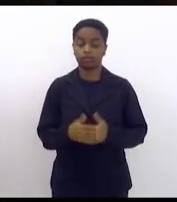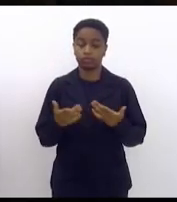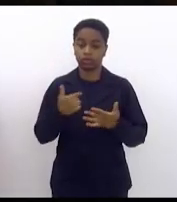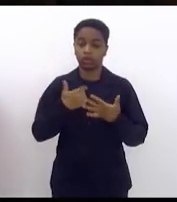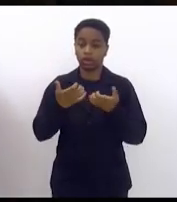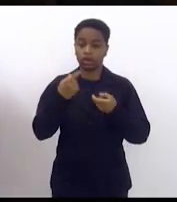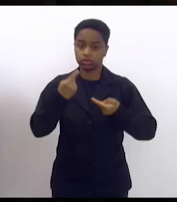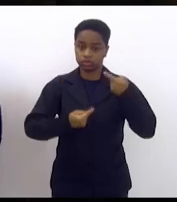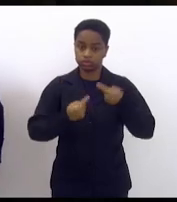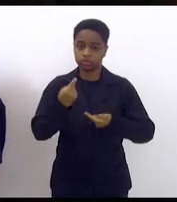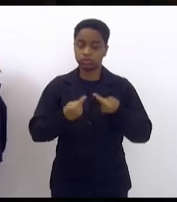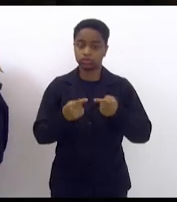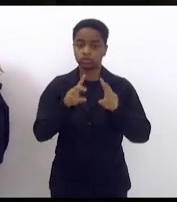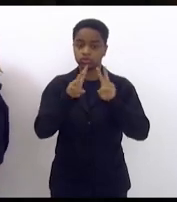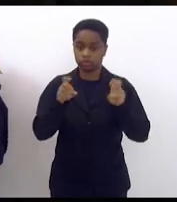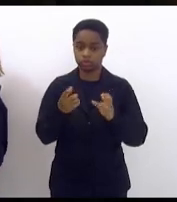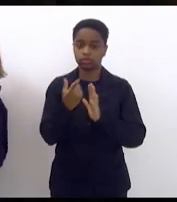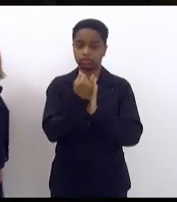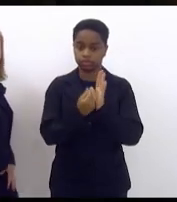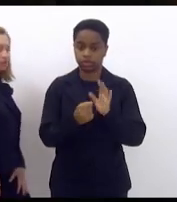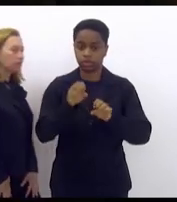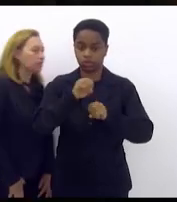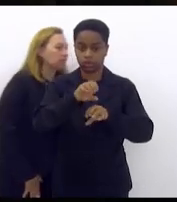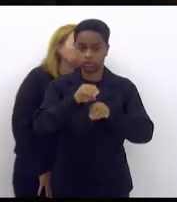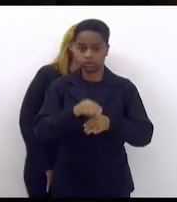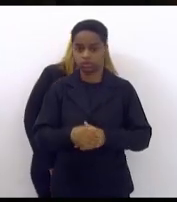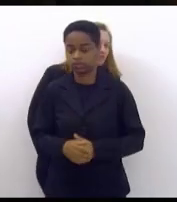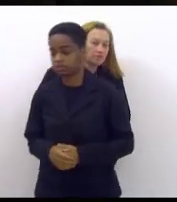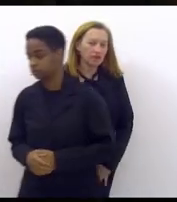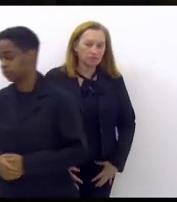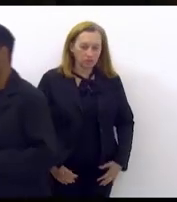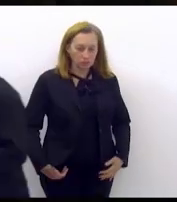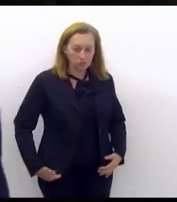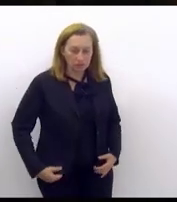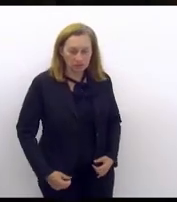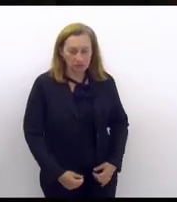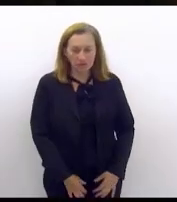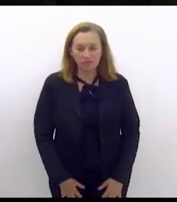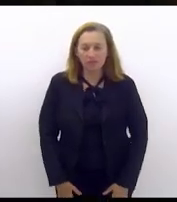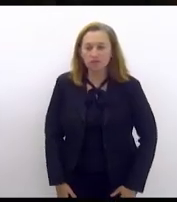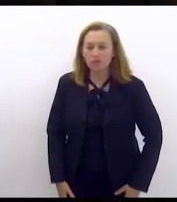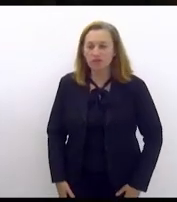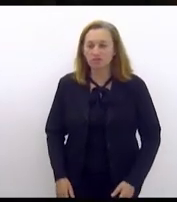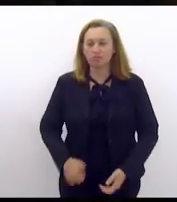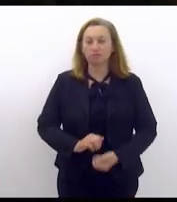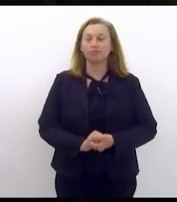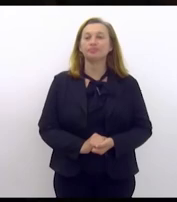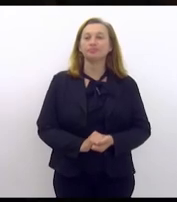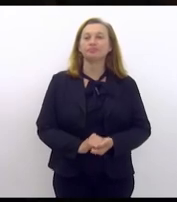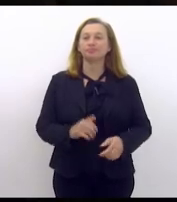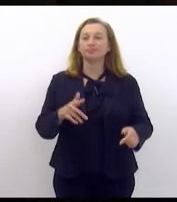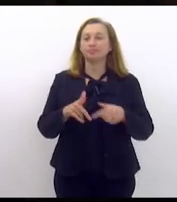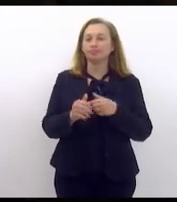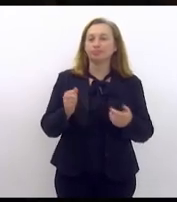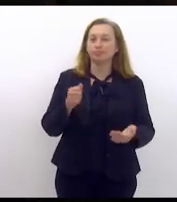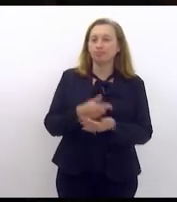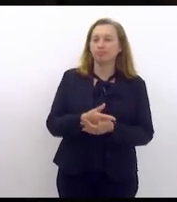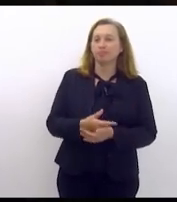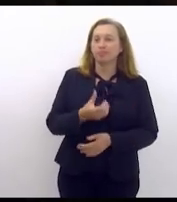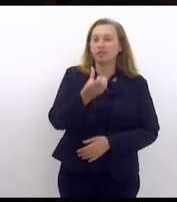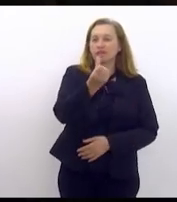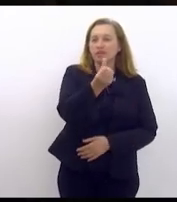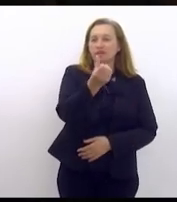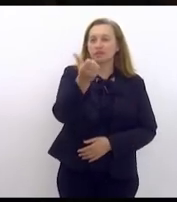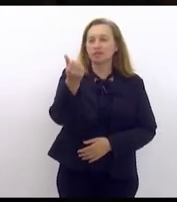fazer um debate especificamente sobre o orçamento da educação. A gente acabou de conseguir interromper uma compra de 618 milhões